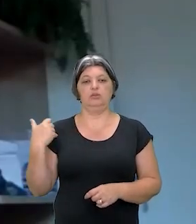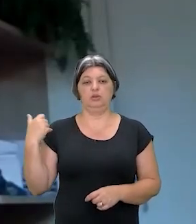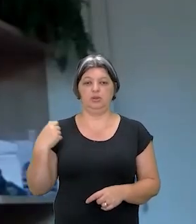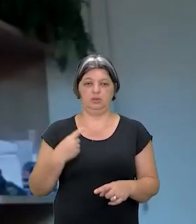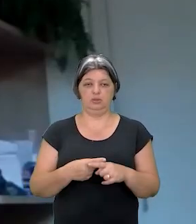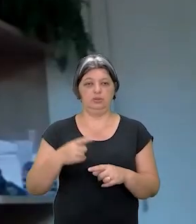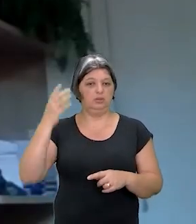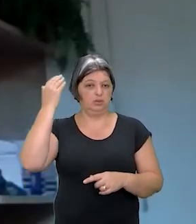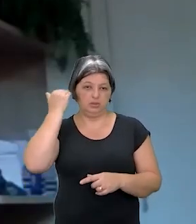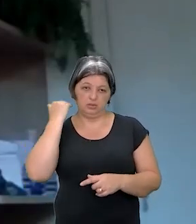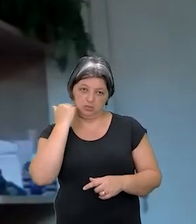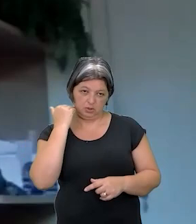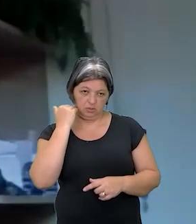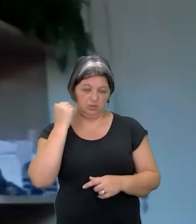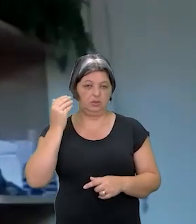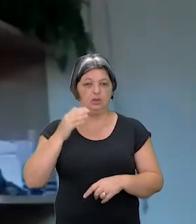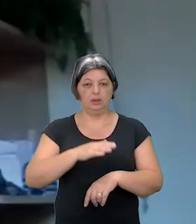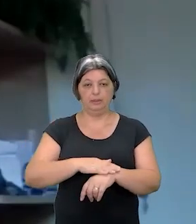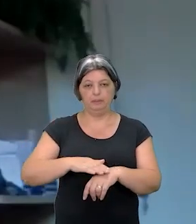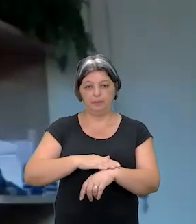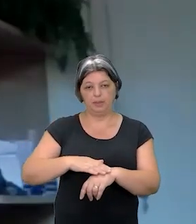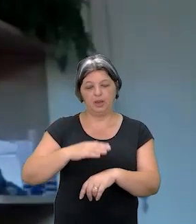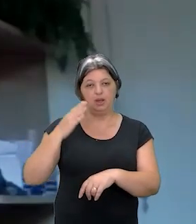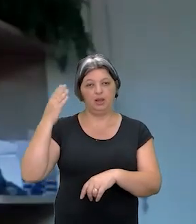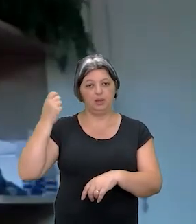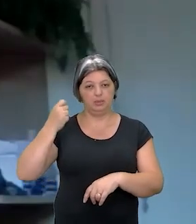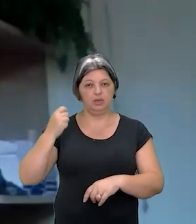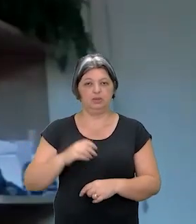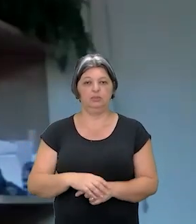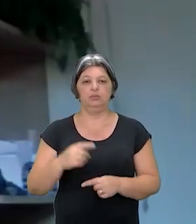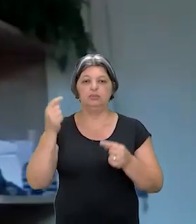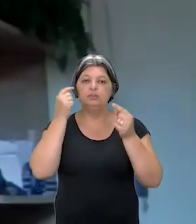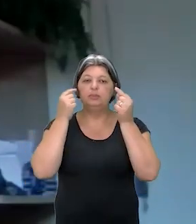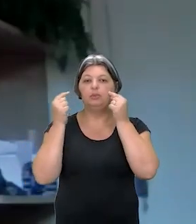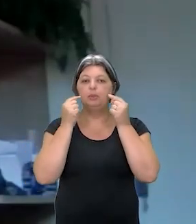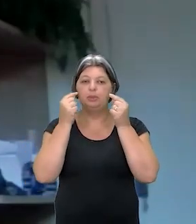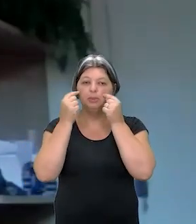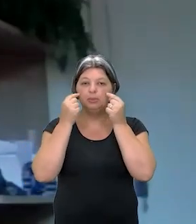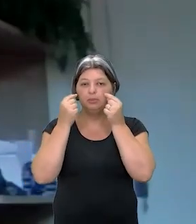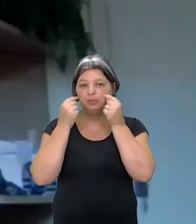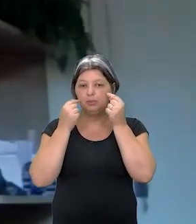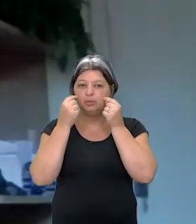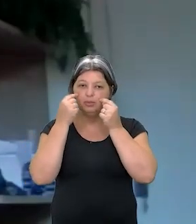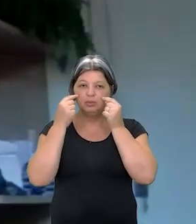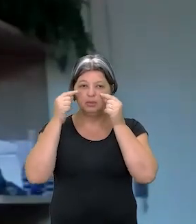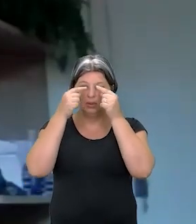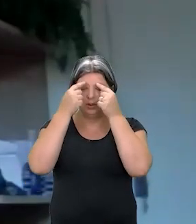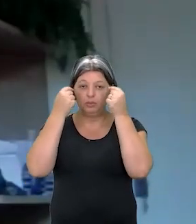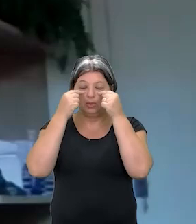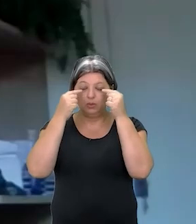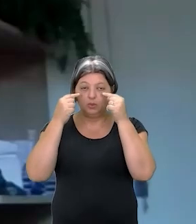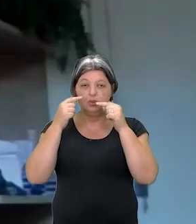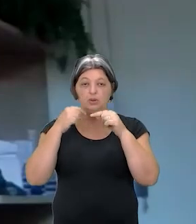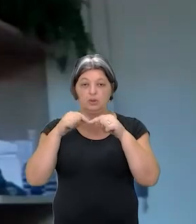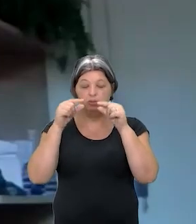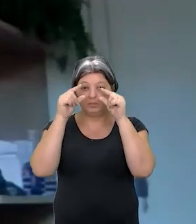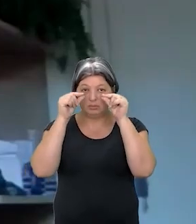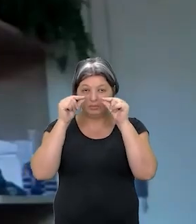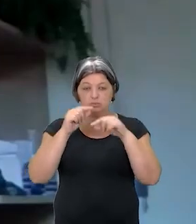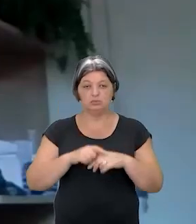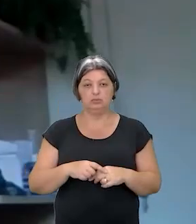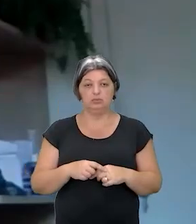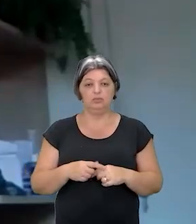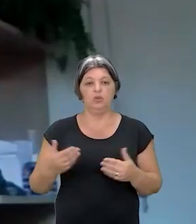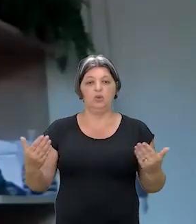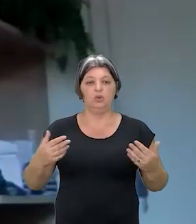cabelos são curtos, ruivos, tem algumas sardas no rosto, meu olho é castanho. Estou vestindo atualmente